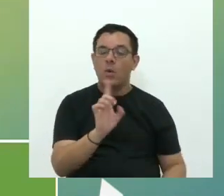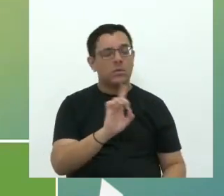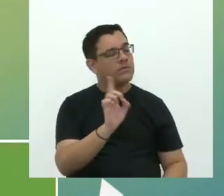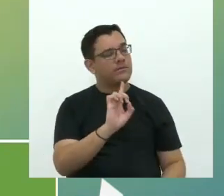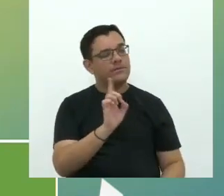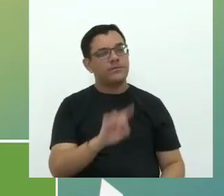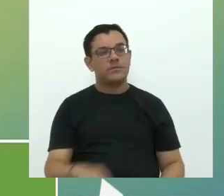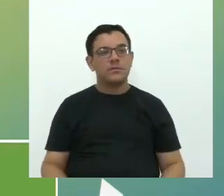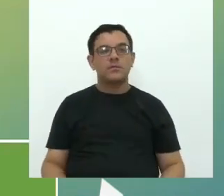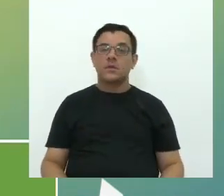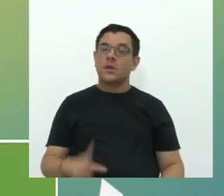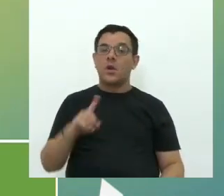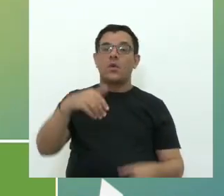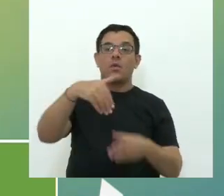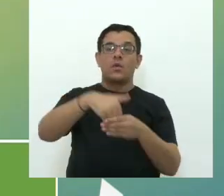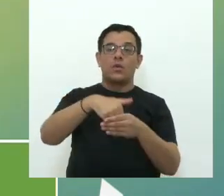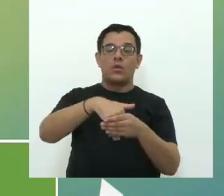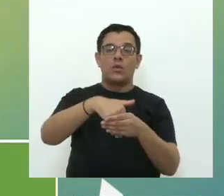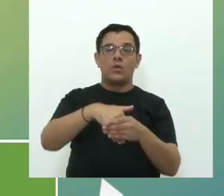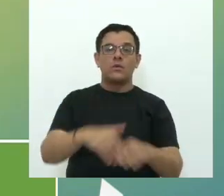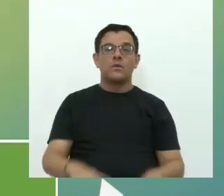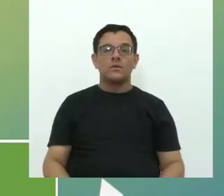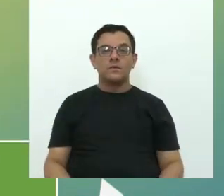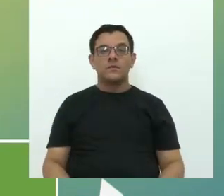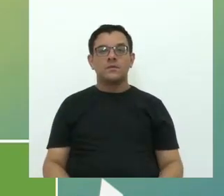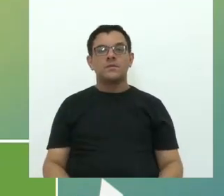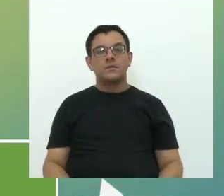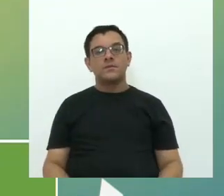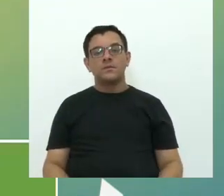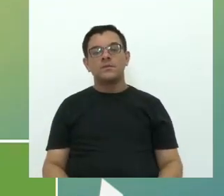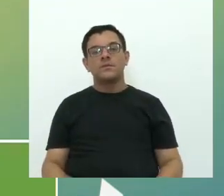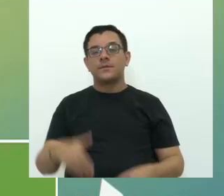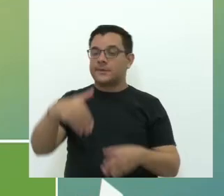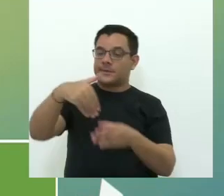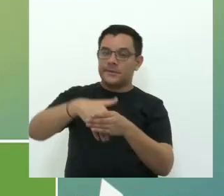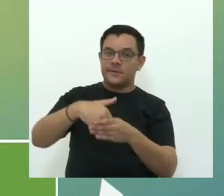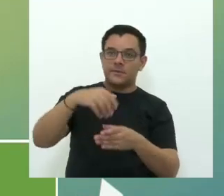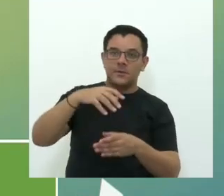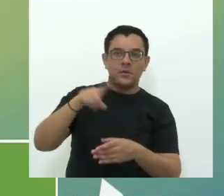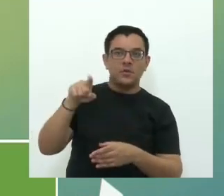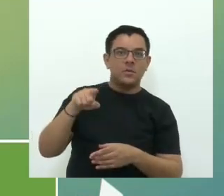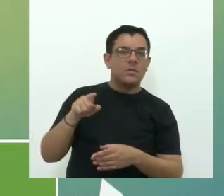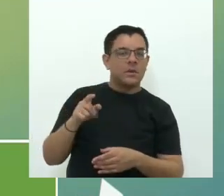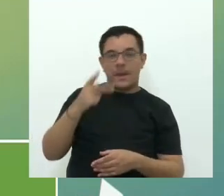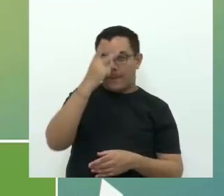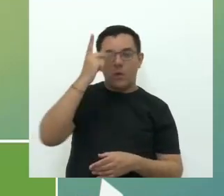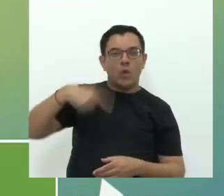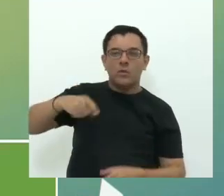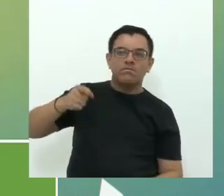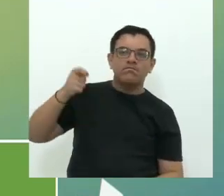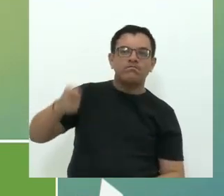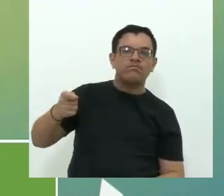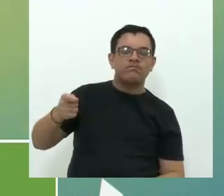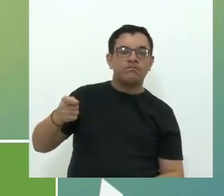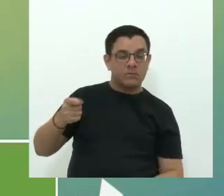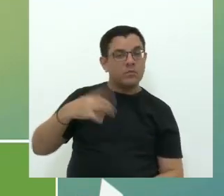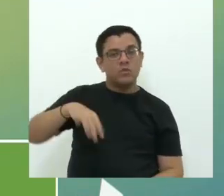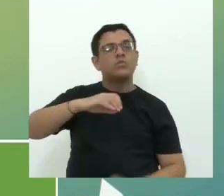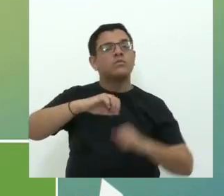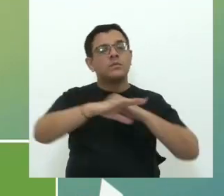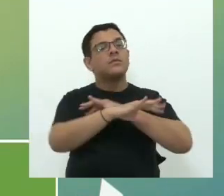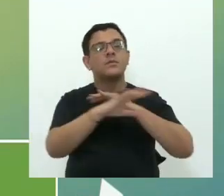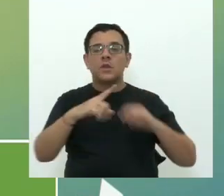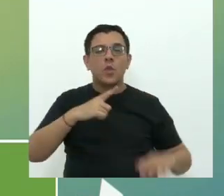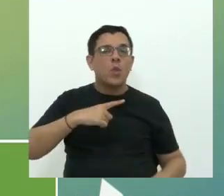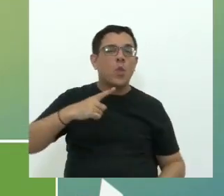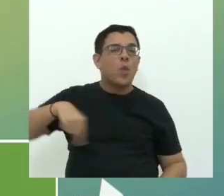prêmios e castigos o momento de fala por meio do voto faz com que nós cidadãos em geral